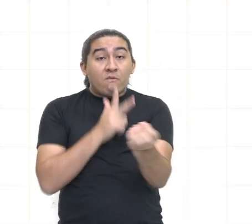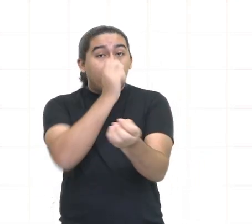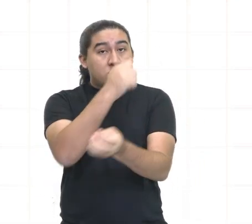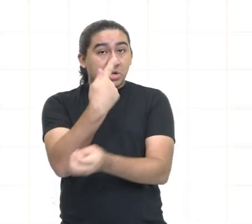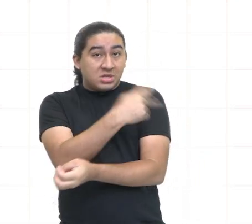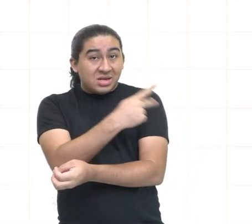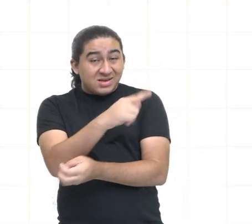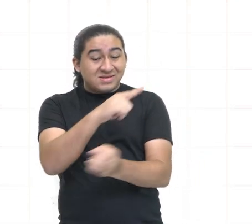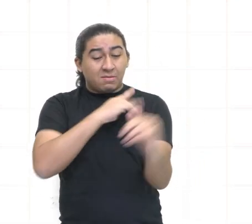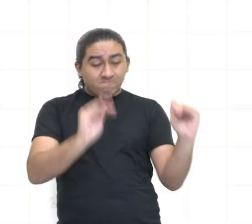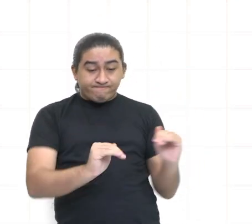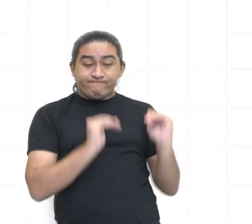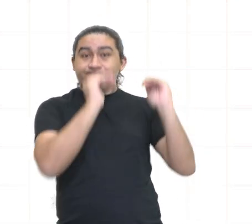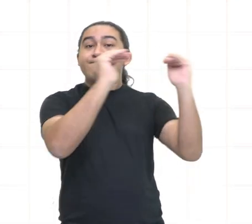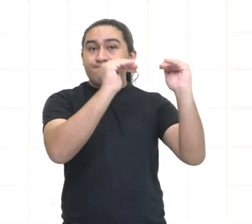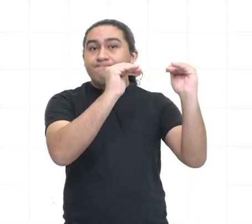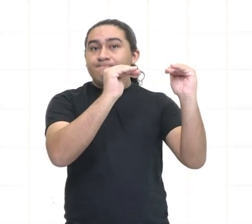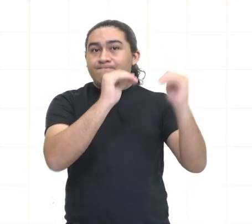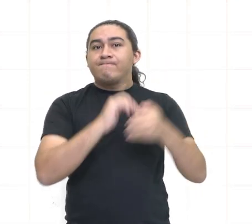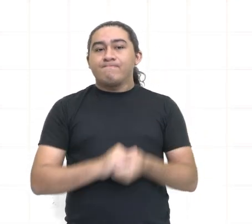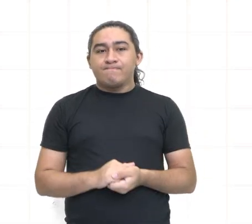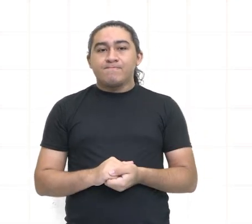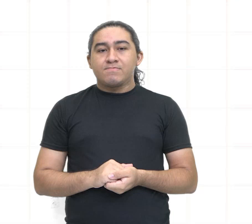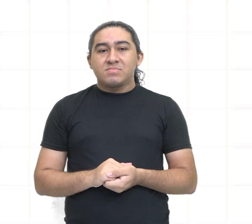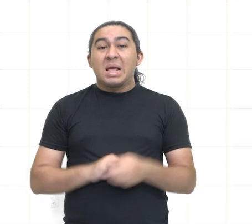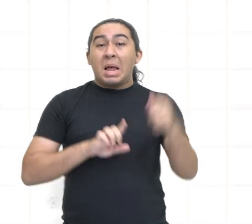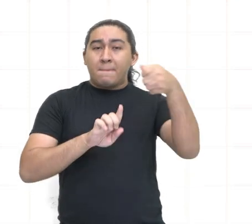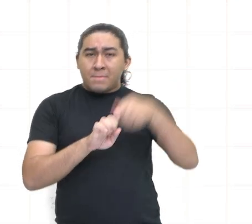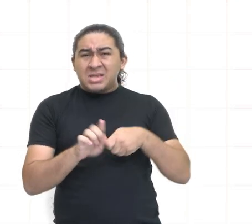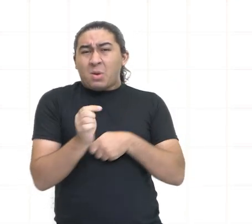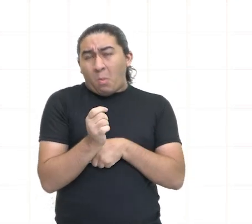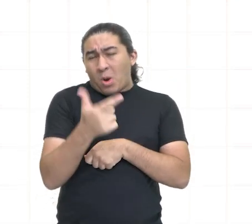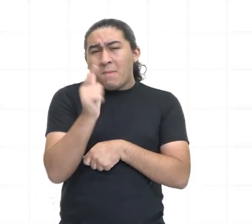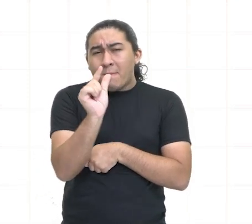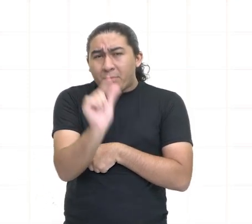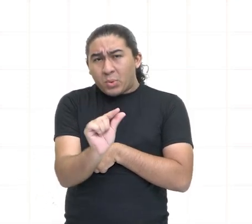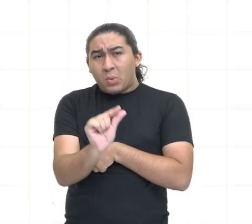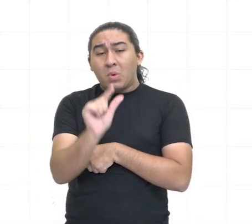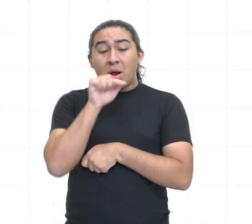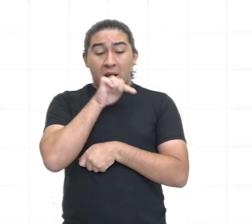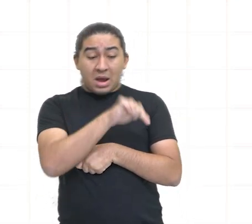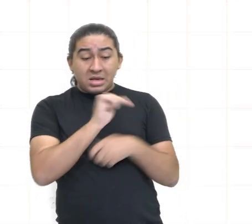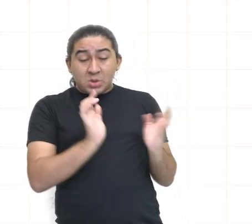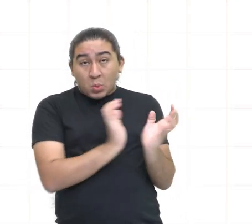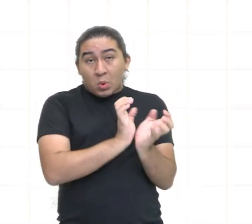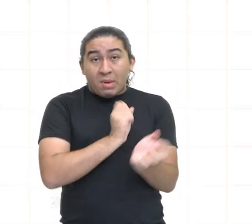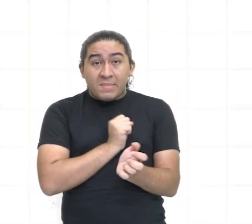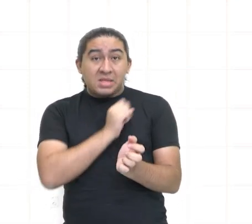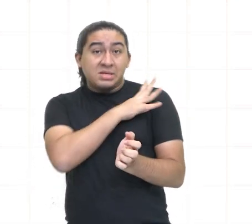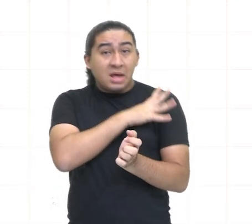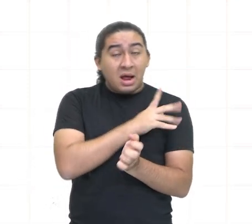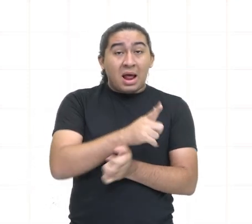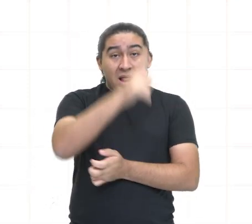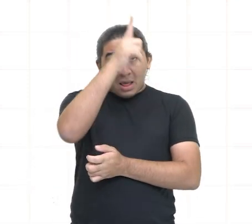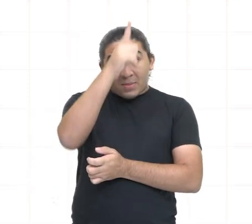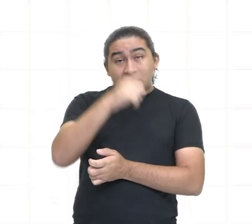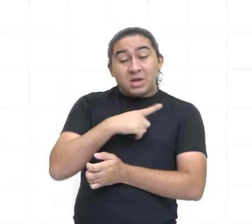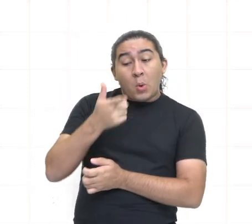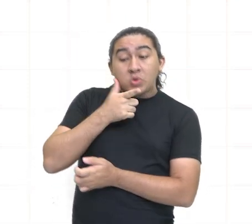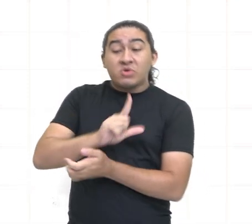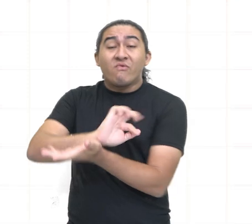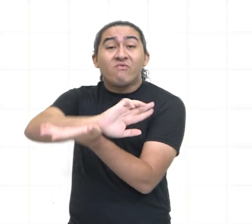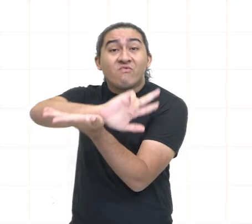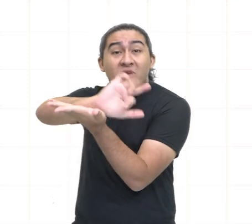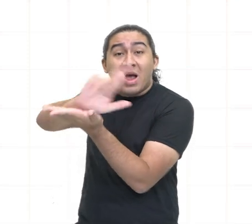bélico insuperável. Em poucos meses, as tropas alemãs conquistaram diversos países do